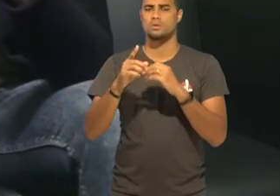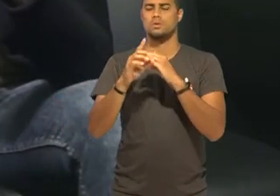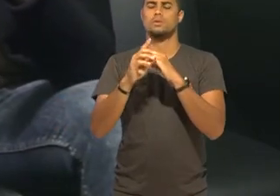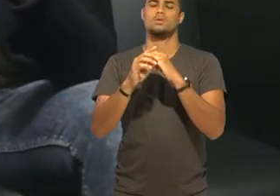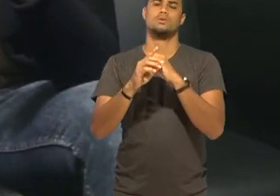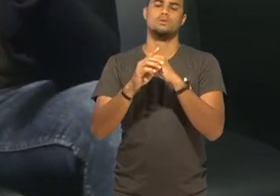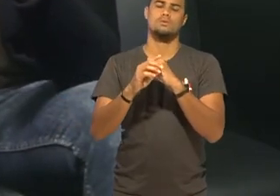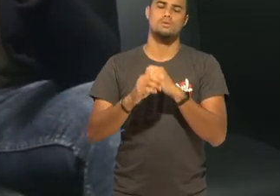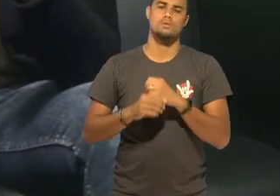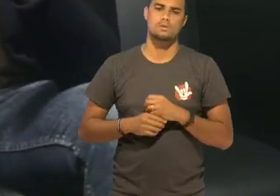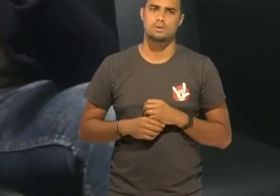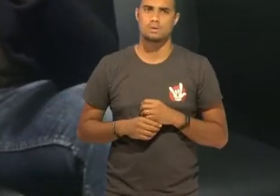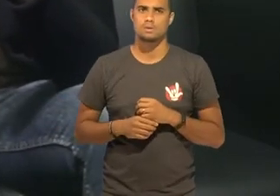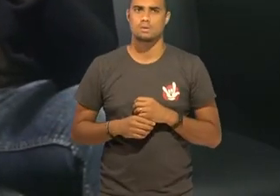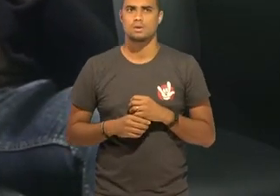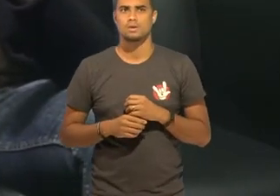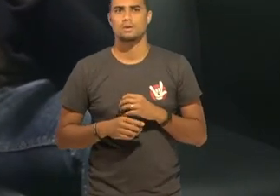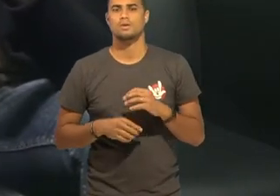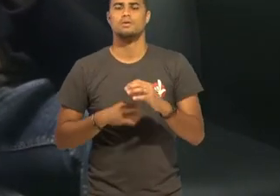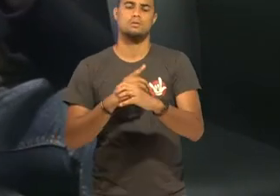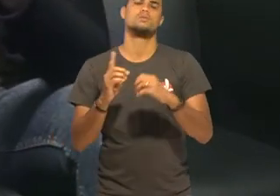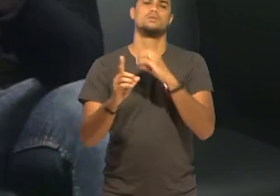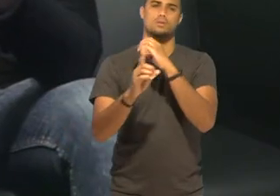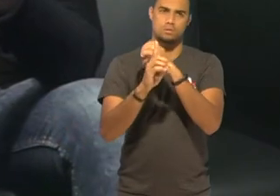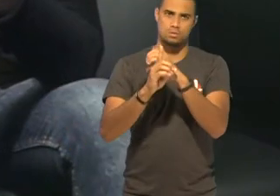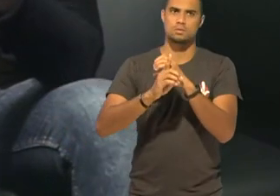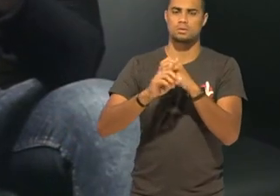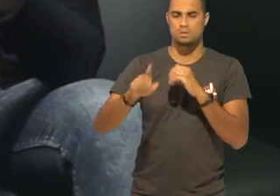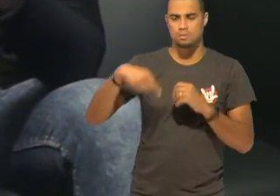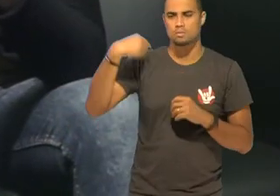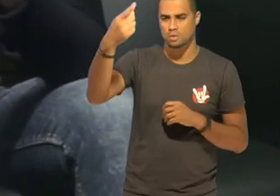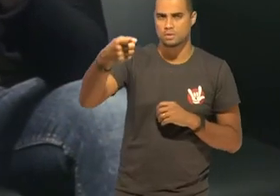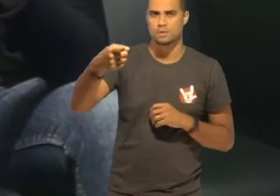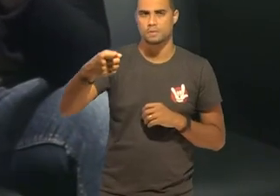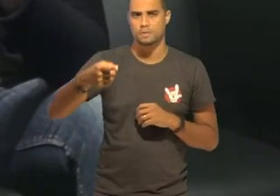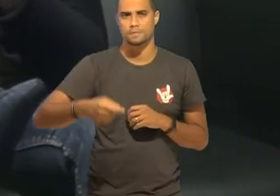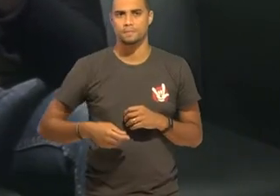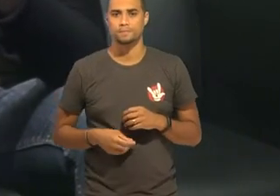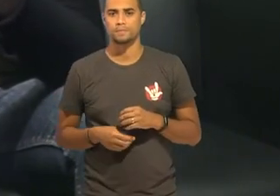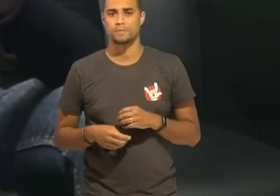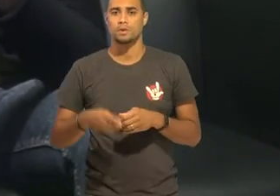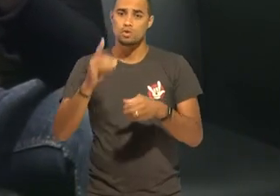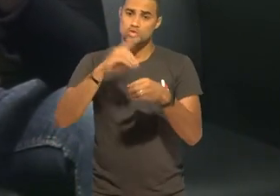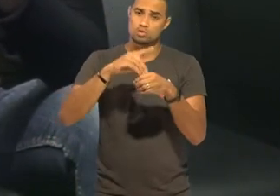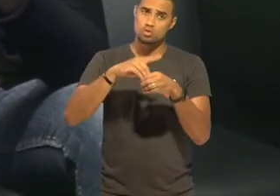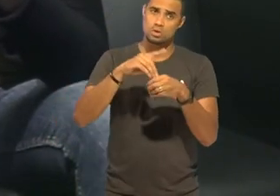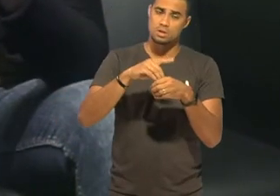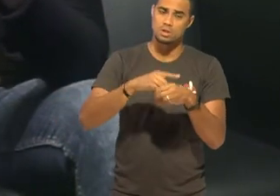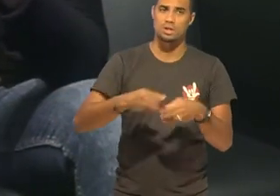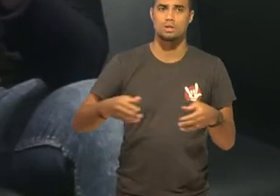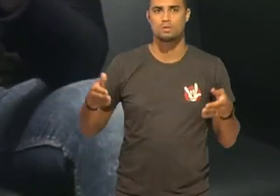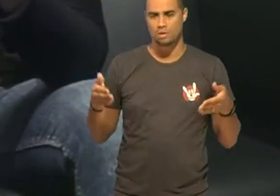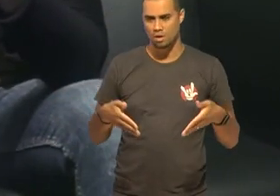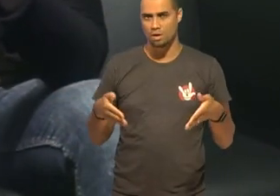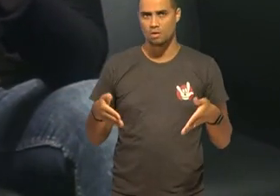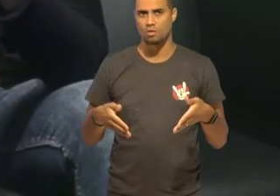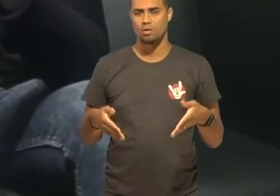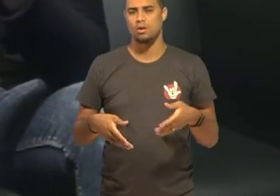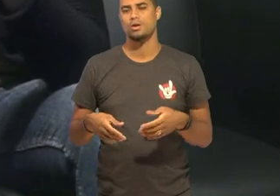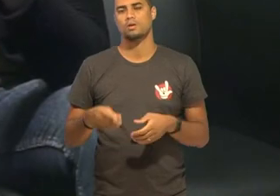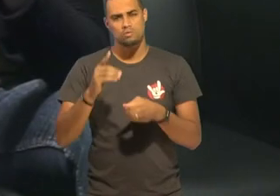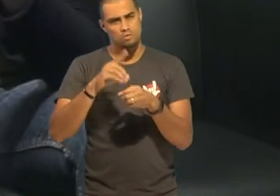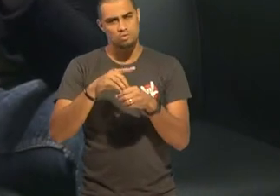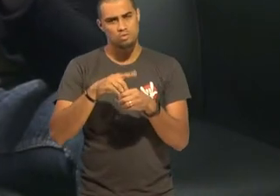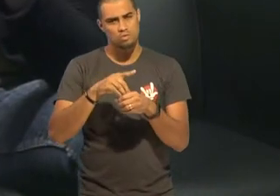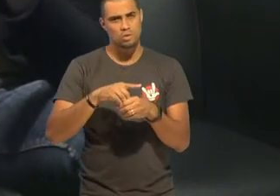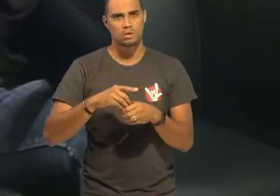soltar algumas imagens para você, tá certo? A gente já vai ali para o sorteio, vai ser feito agora, ao vivo, mas antes eu quero